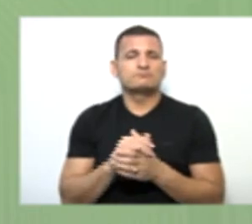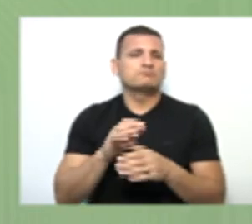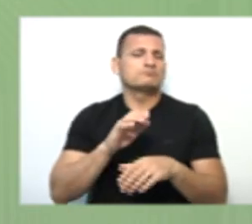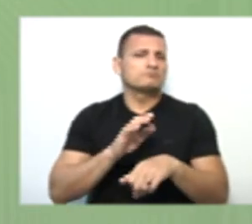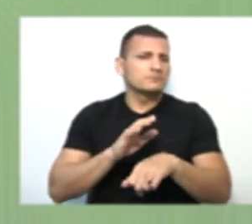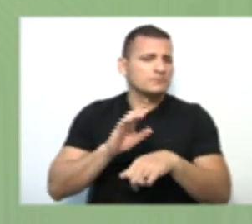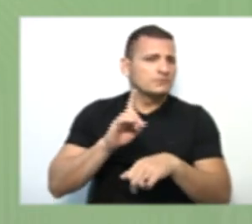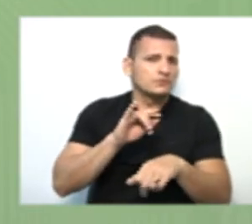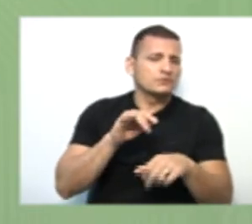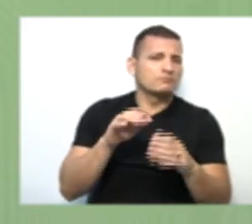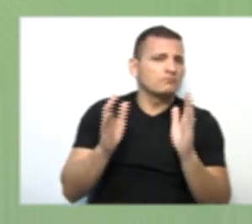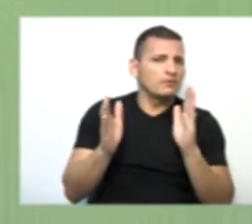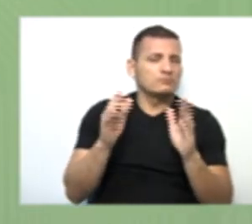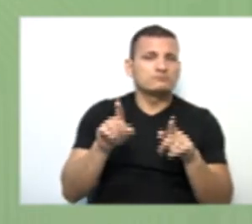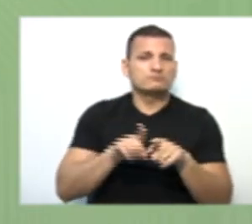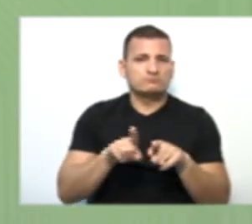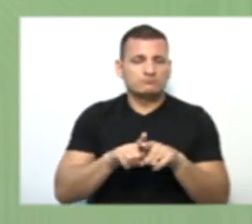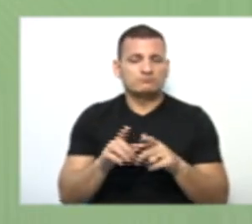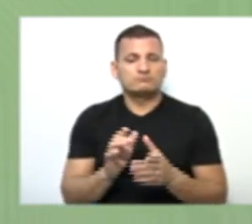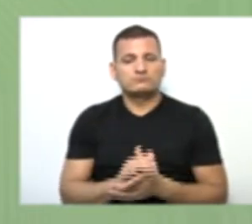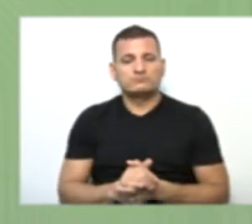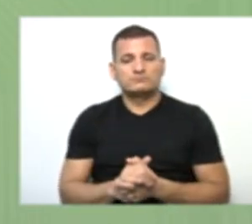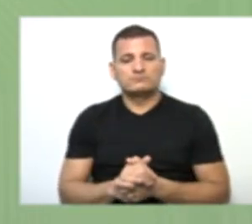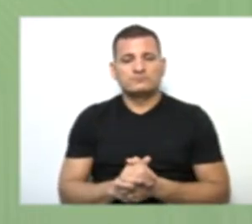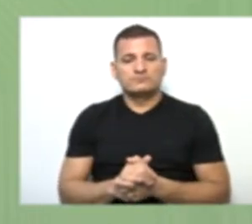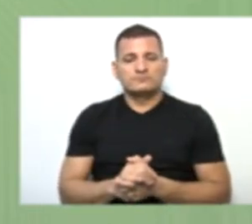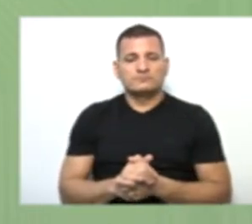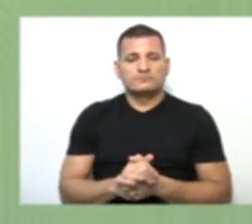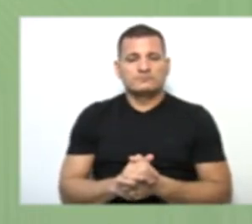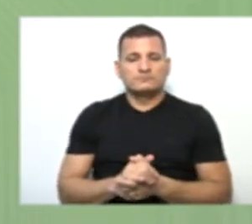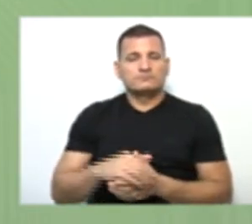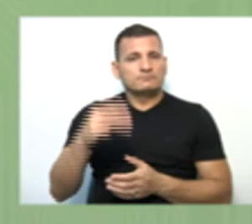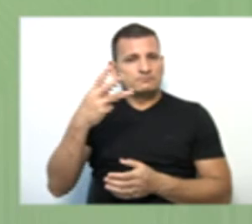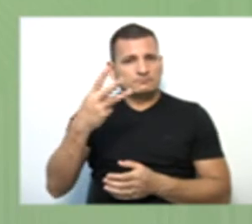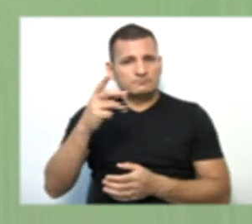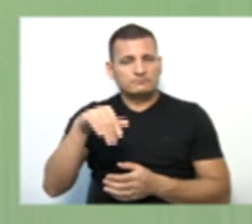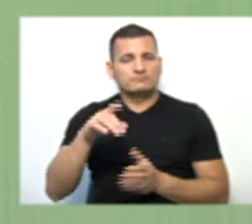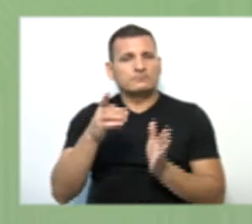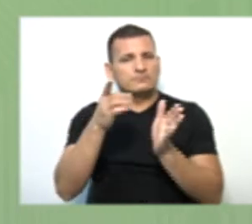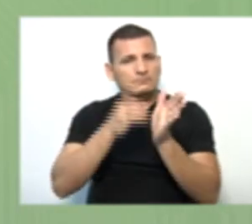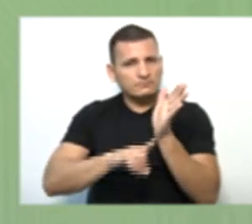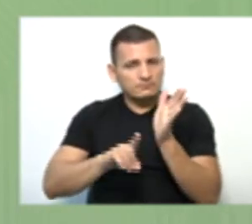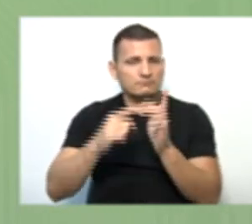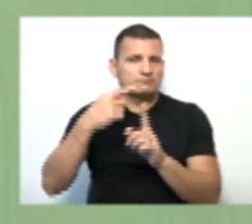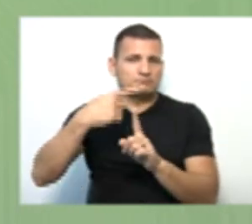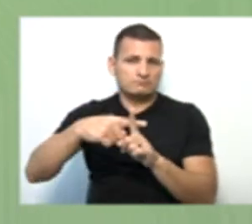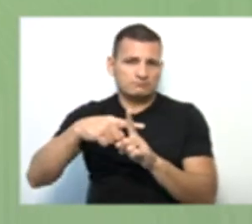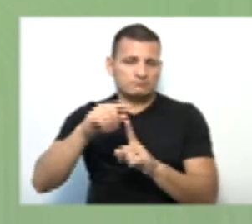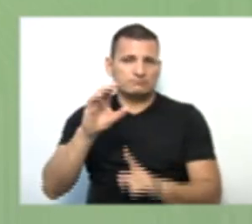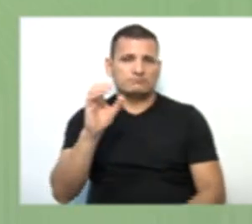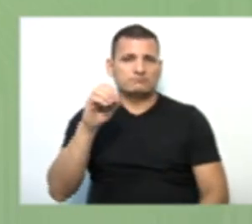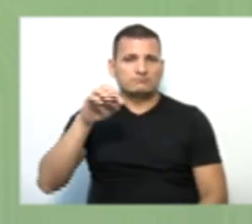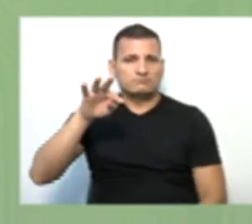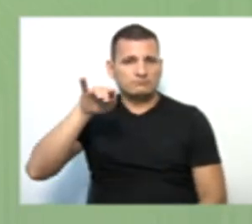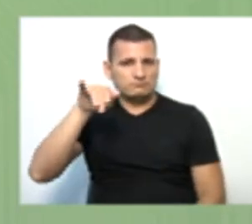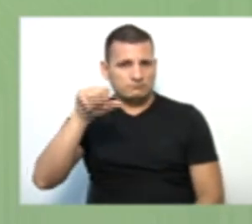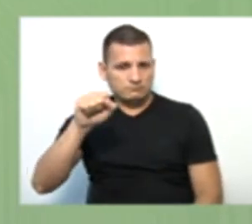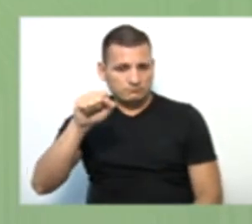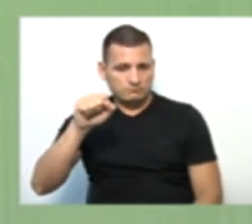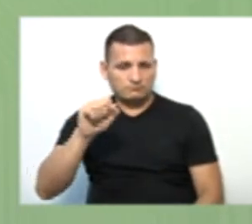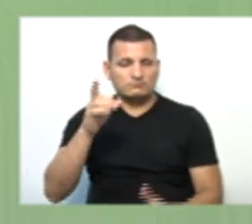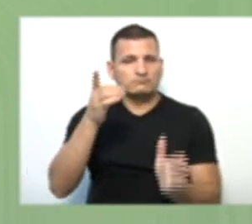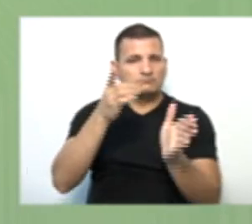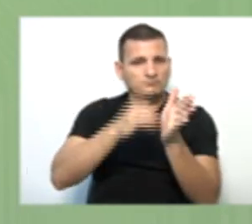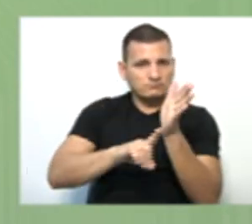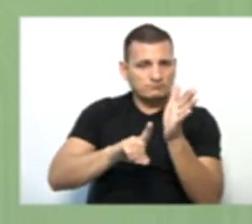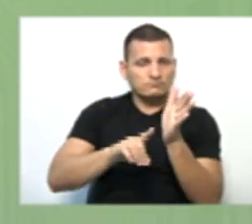o lançamento. E terceiro ponto importante é o débito e o crédito das contas, sendo que o débito